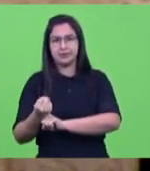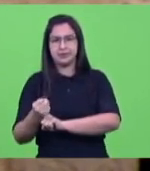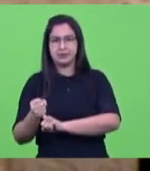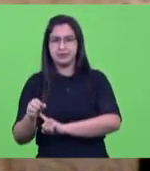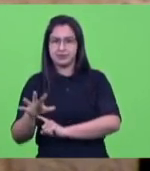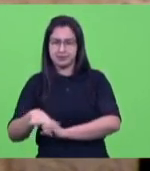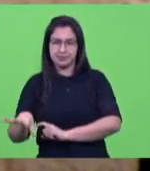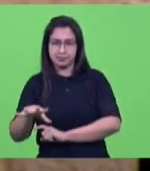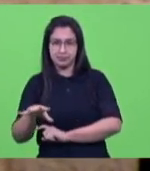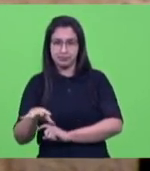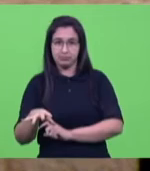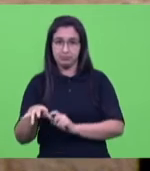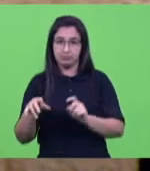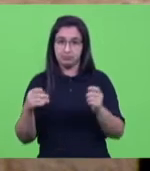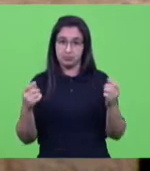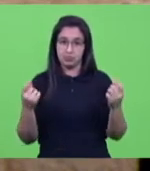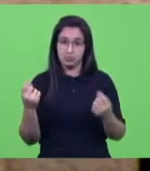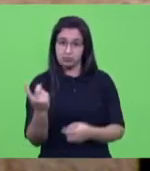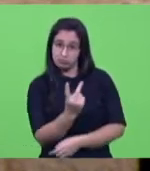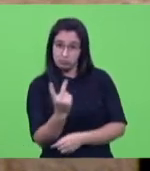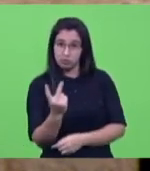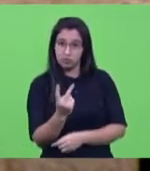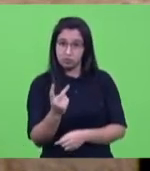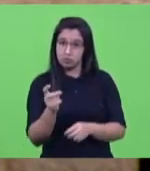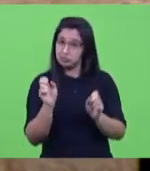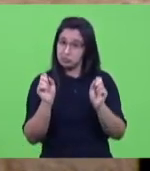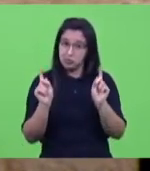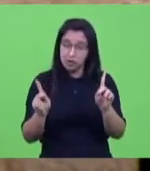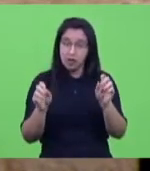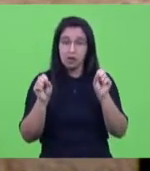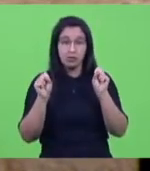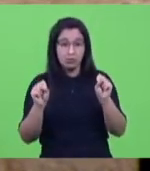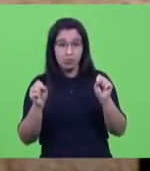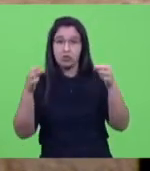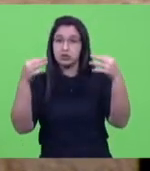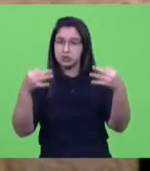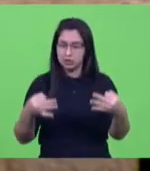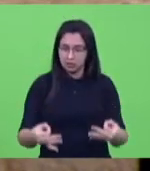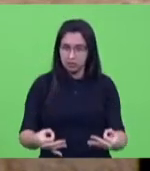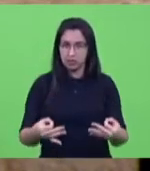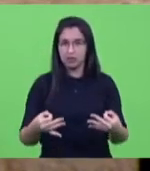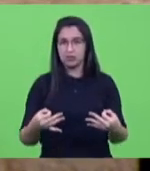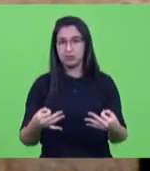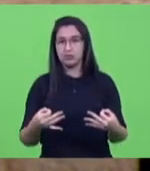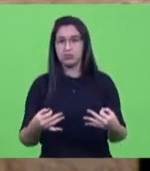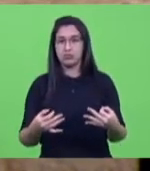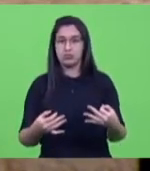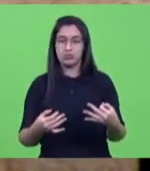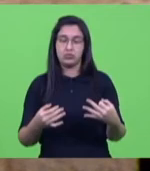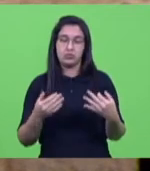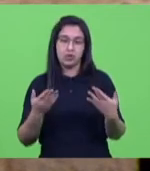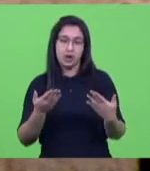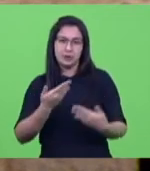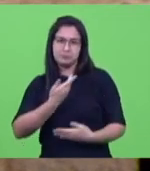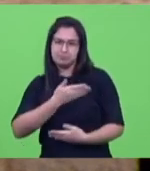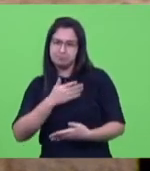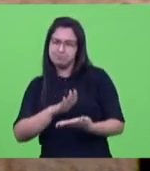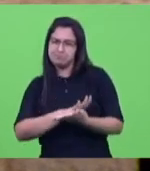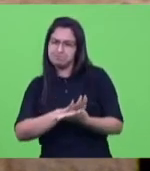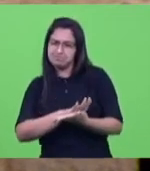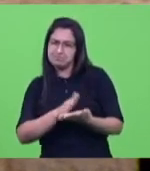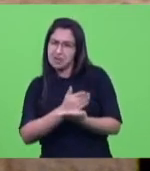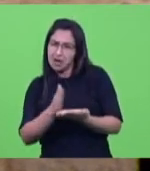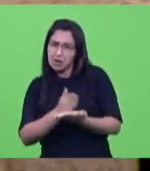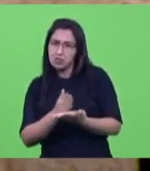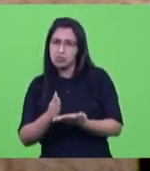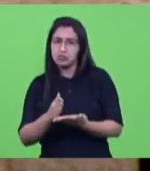É legítimo, os dois são legítimos. A pessoa pode não entender, é normal, e ter certos preconceitos, e a pessoa também pode ter uma visão,